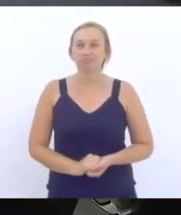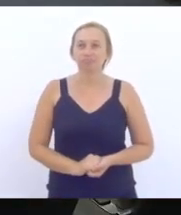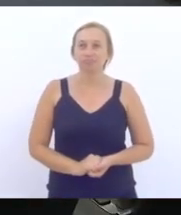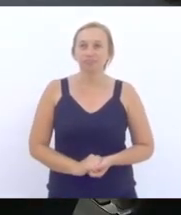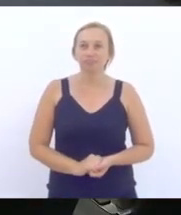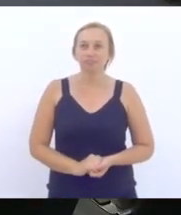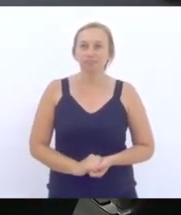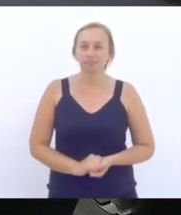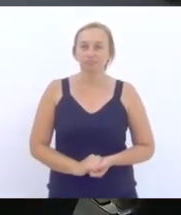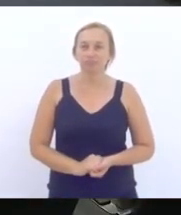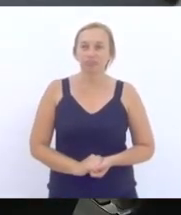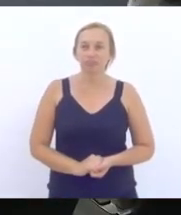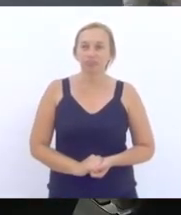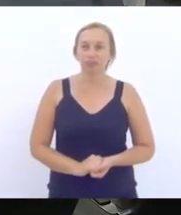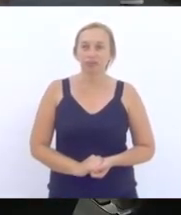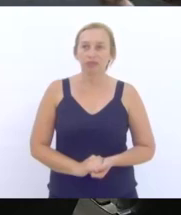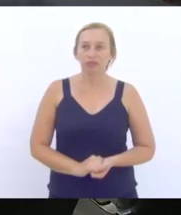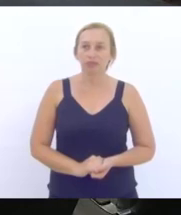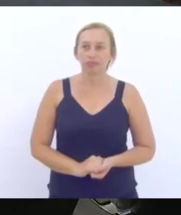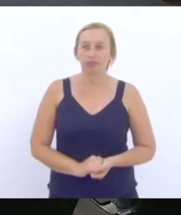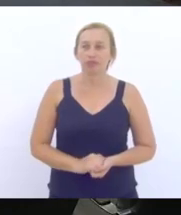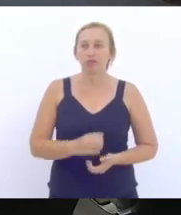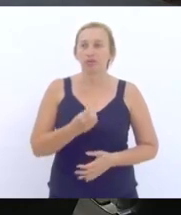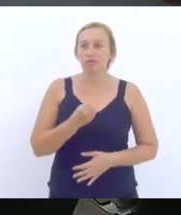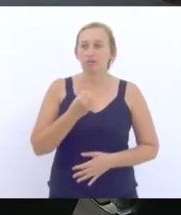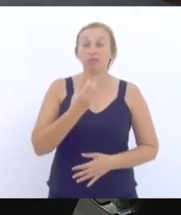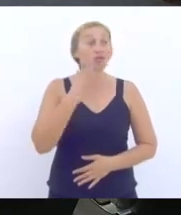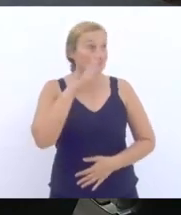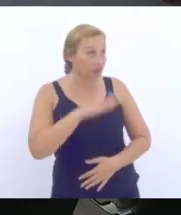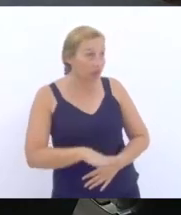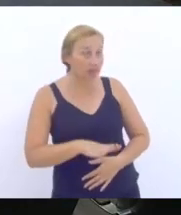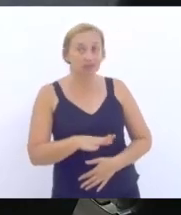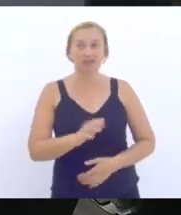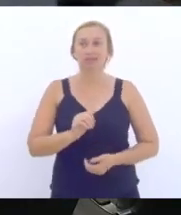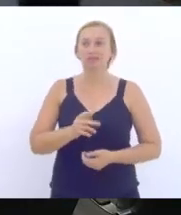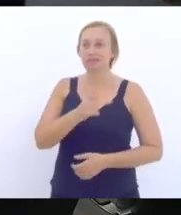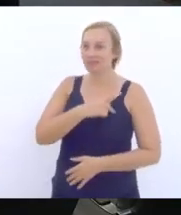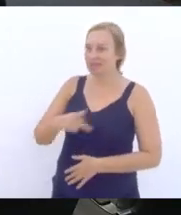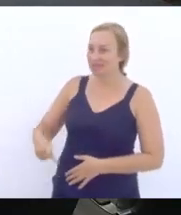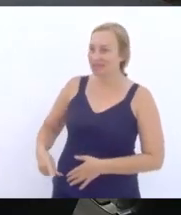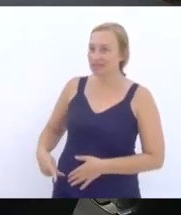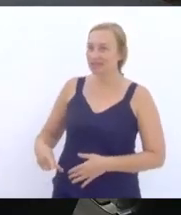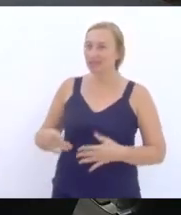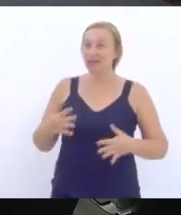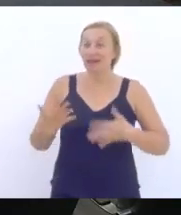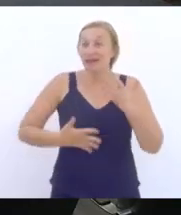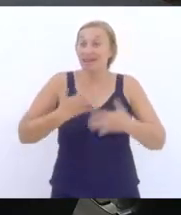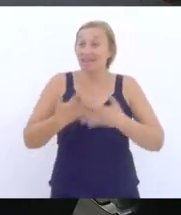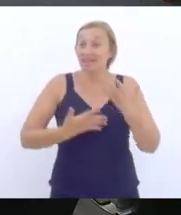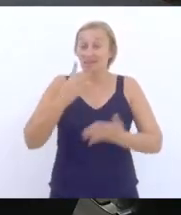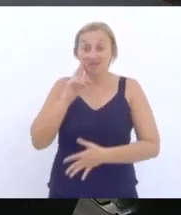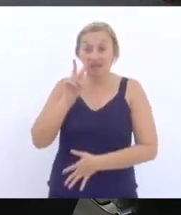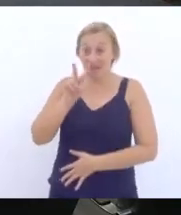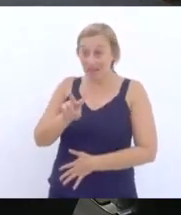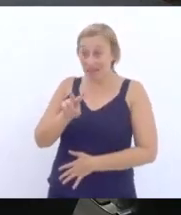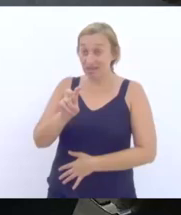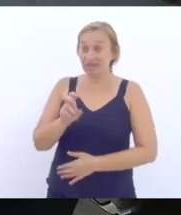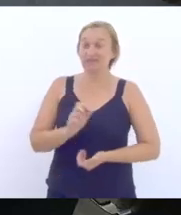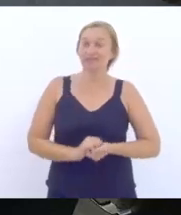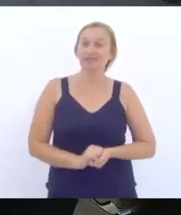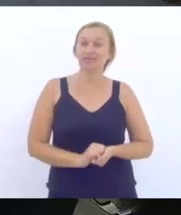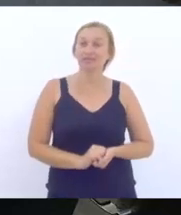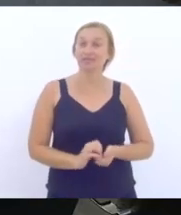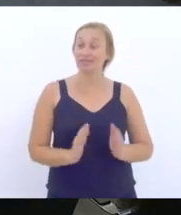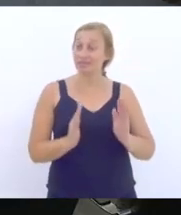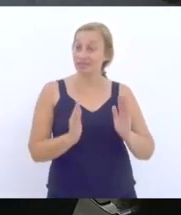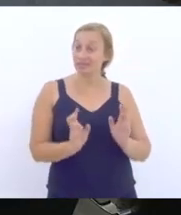Tá bom. Boa tarde. Boa tarde, presidenta. É um prazer vê-la aí, presidindo essa